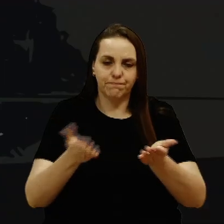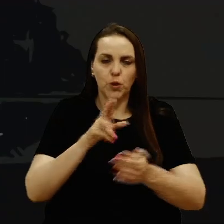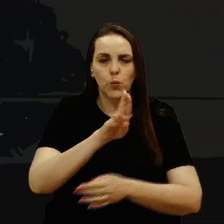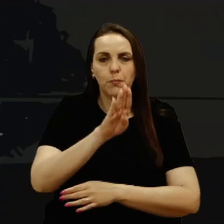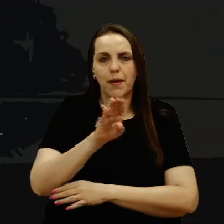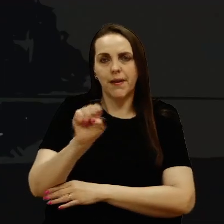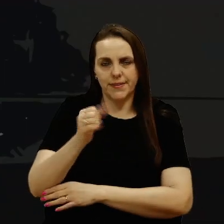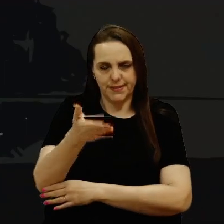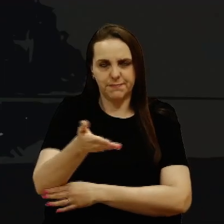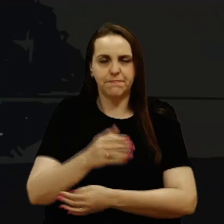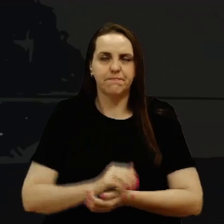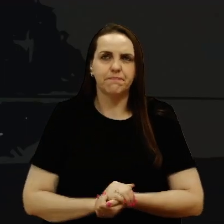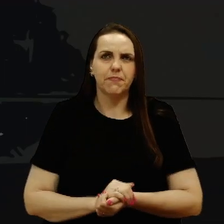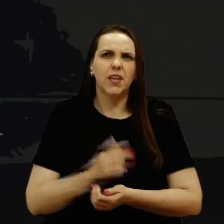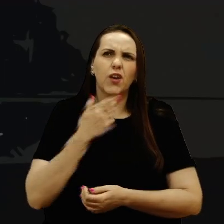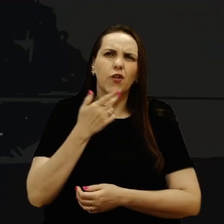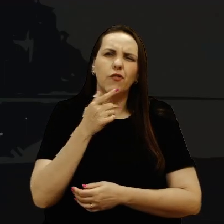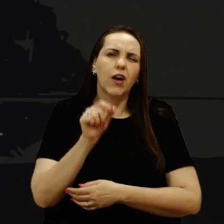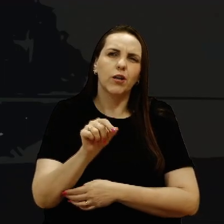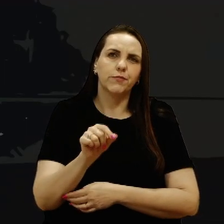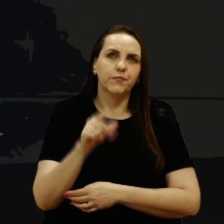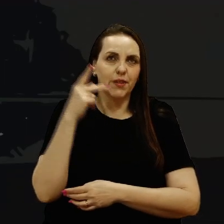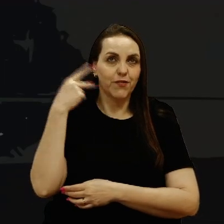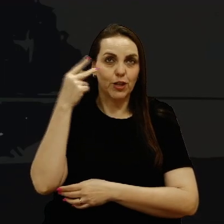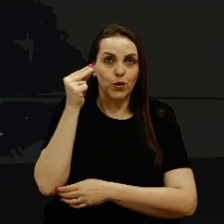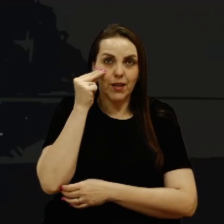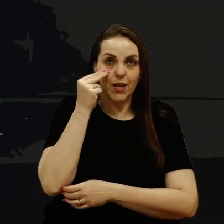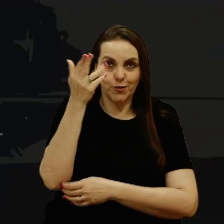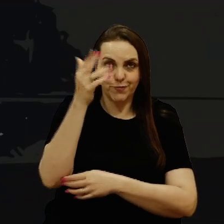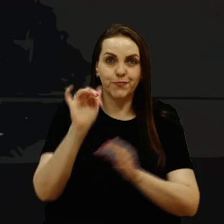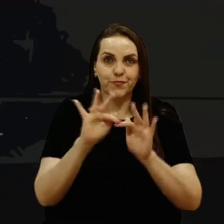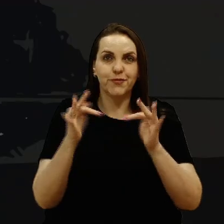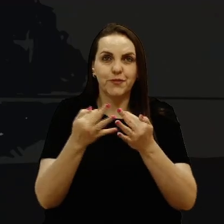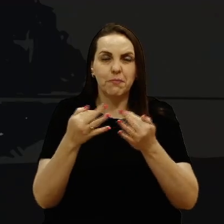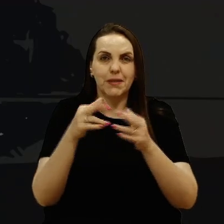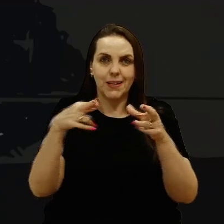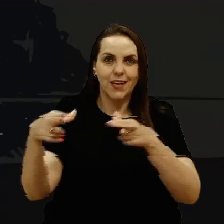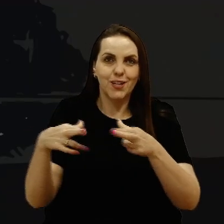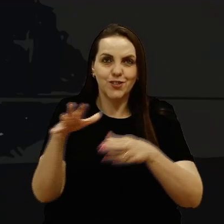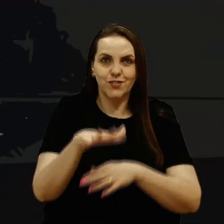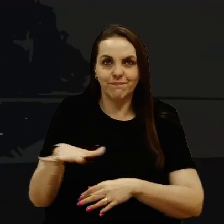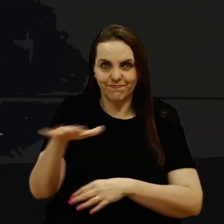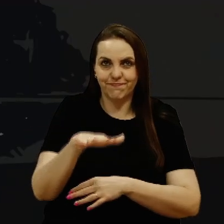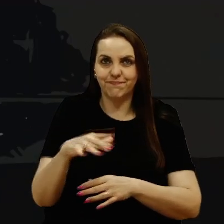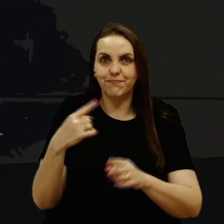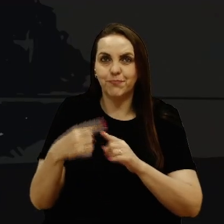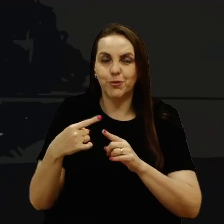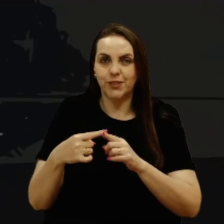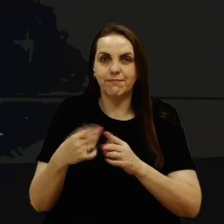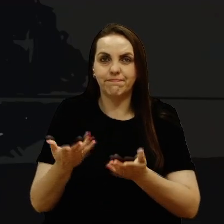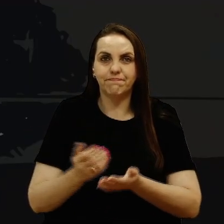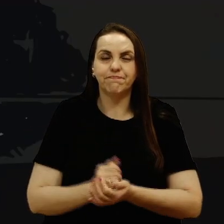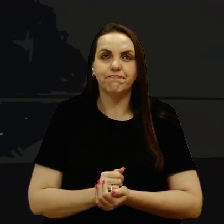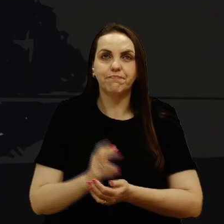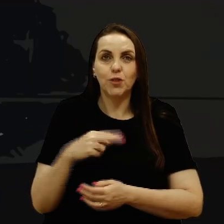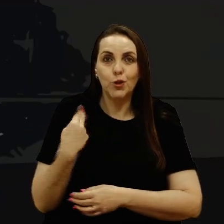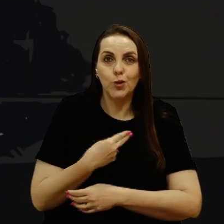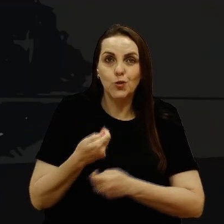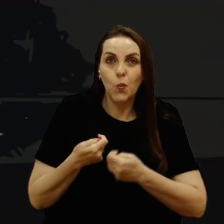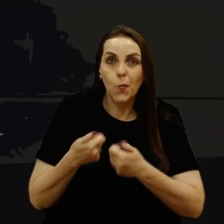eu falo isso, vereador Cláudio, senhor, que é a sua família, que é ali da região, porque nós quase perdemos